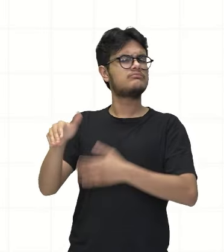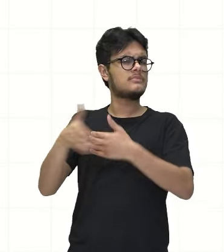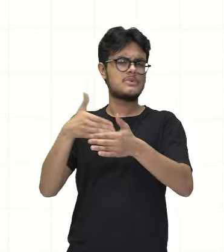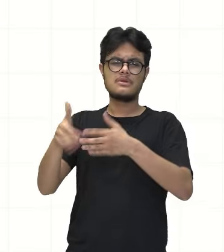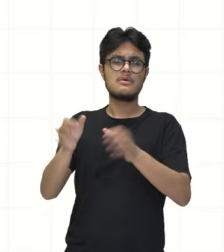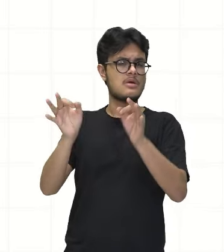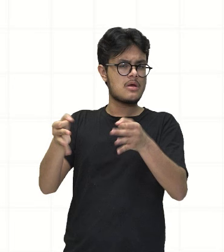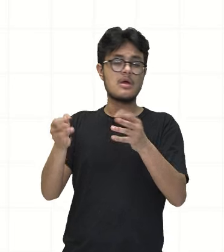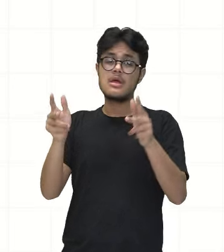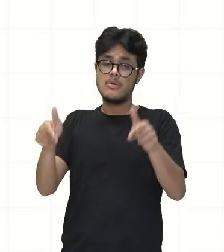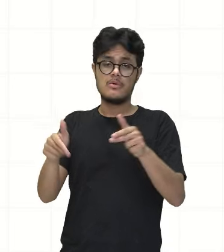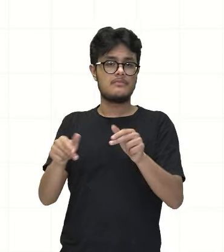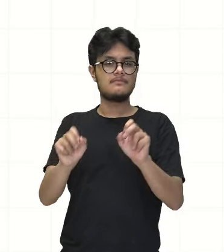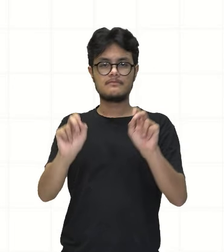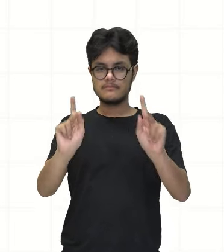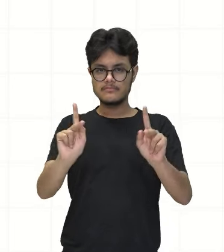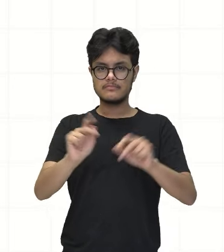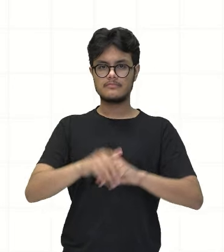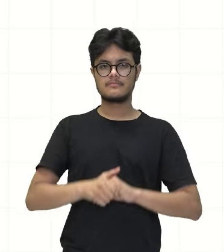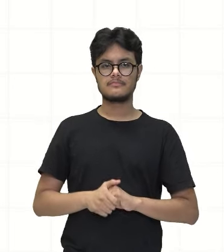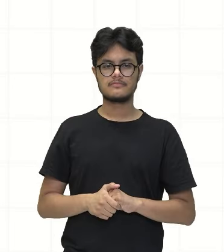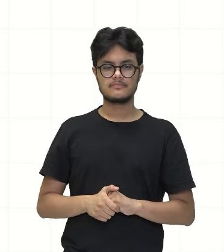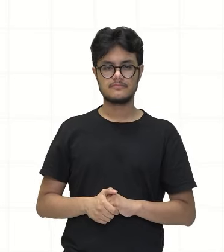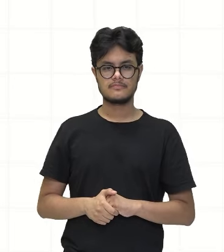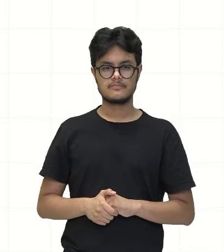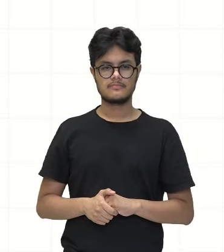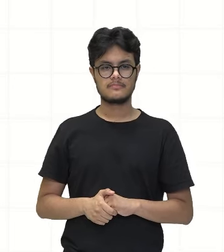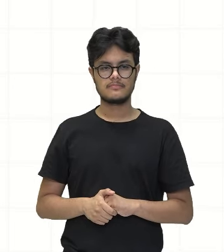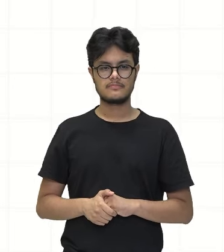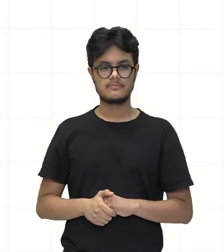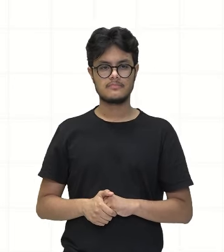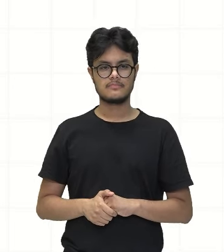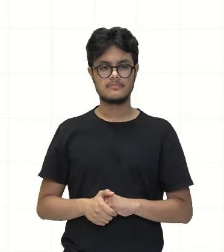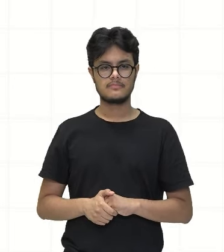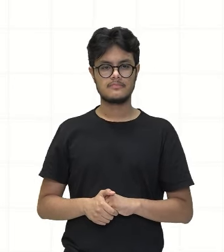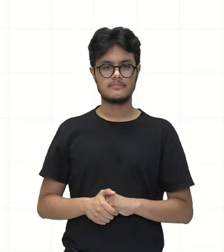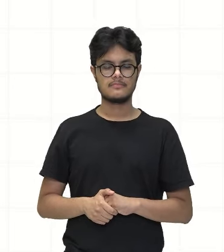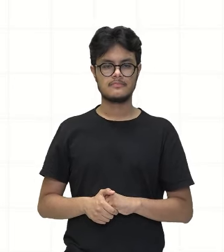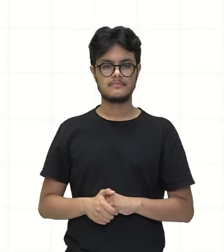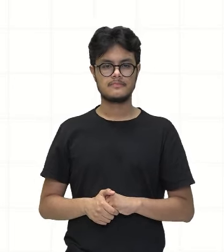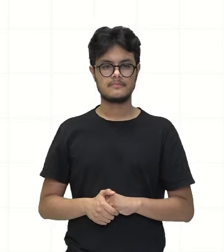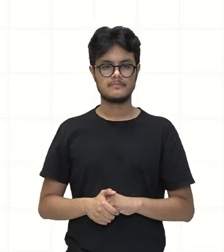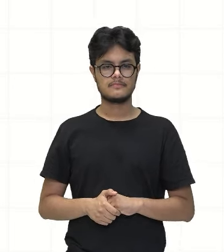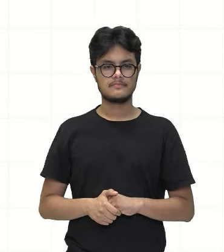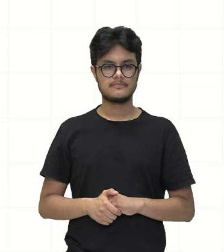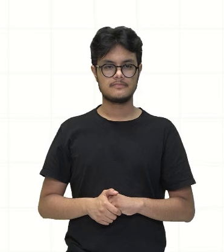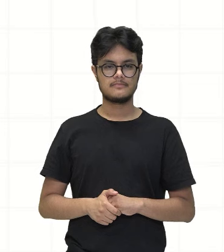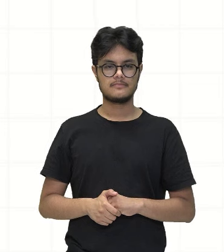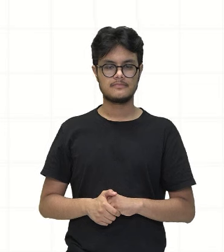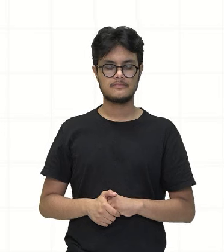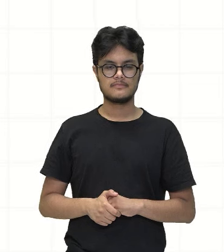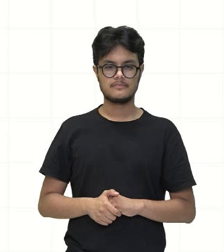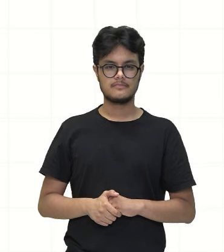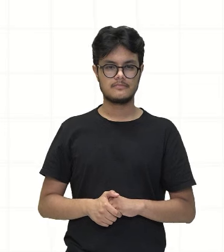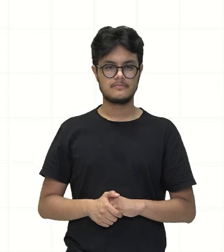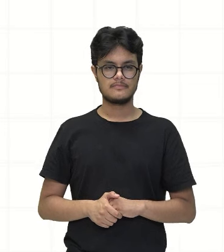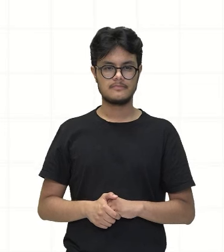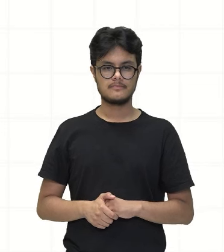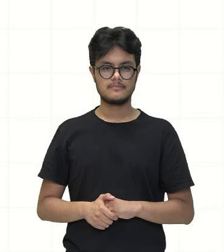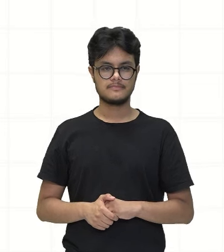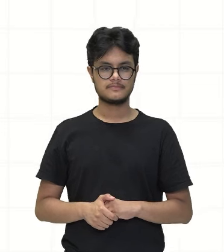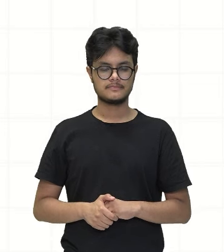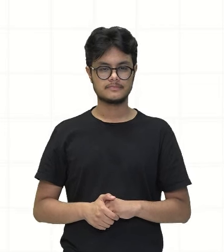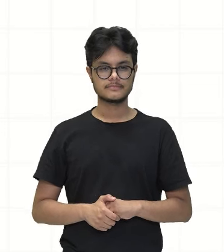do cateto em questão aqui, tá certo? Então aqui B ao quadrado é igual a hipotenusa vezes